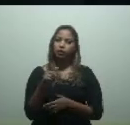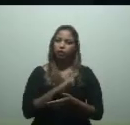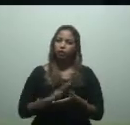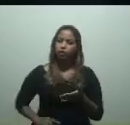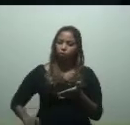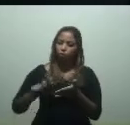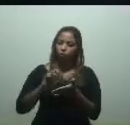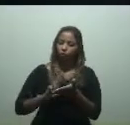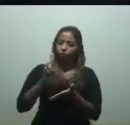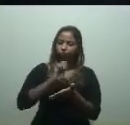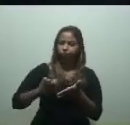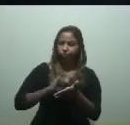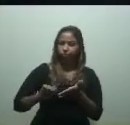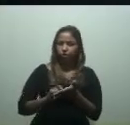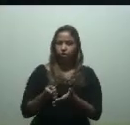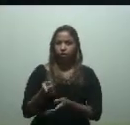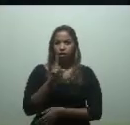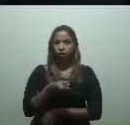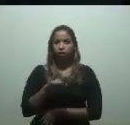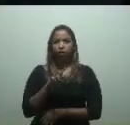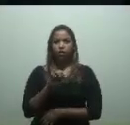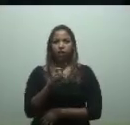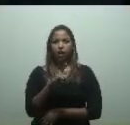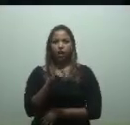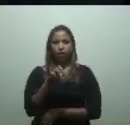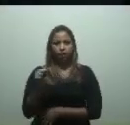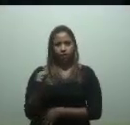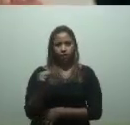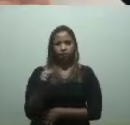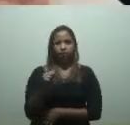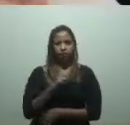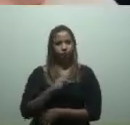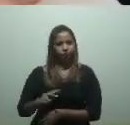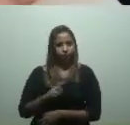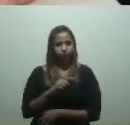vereadora Raleça Cleidilane Freire dos Santos.